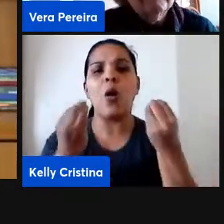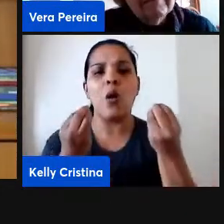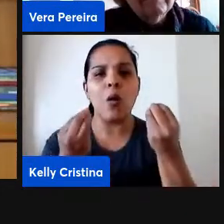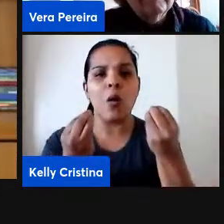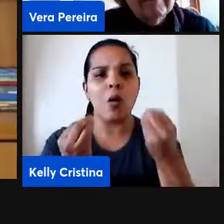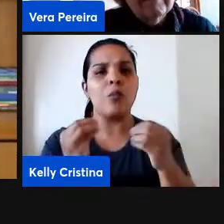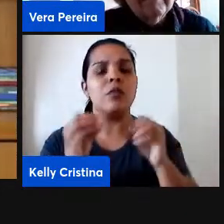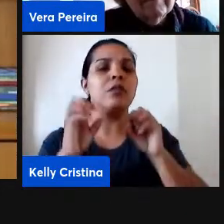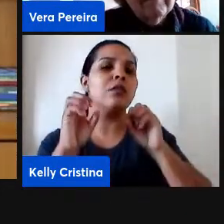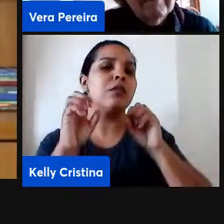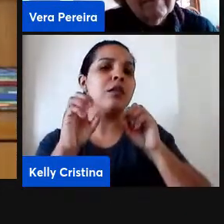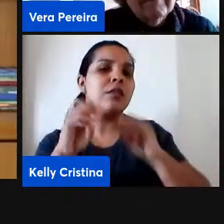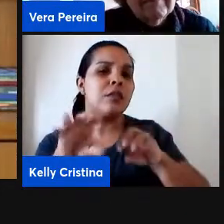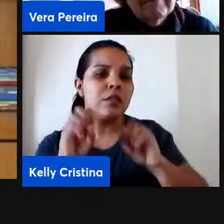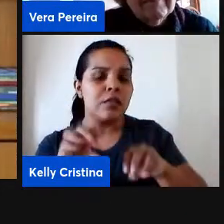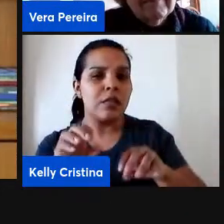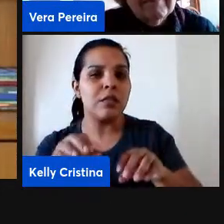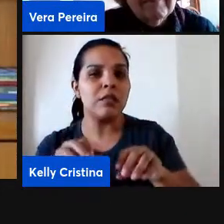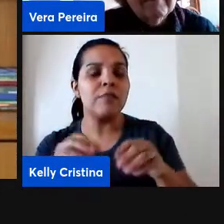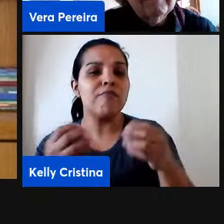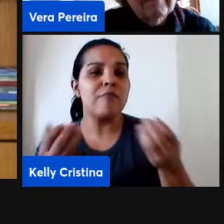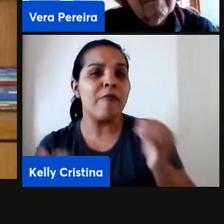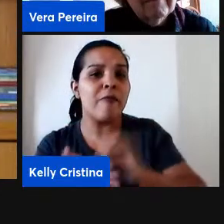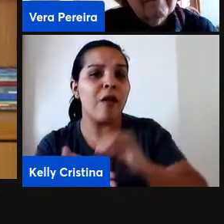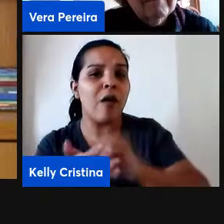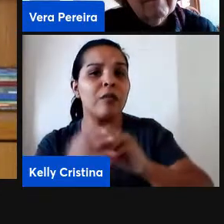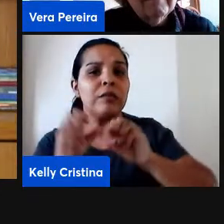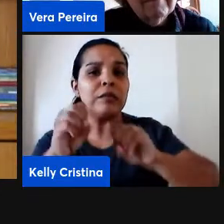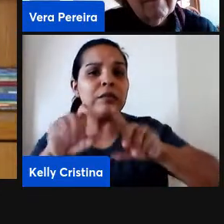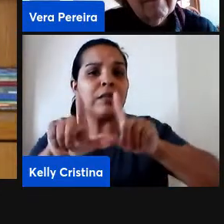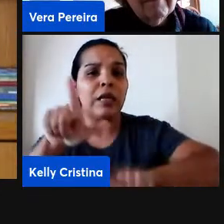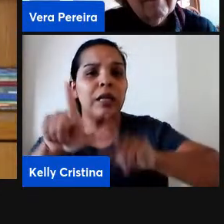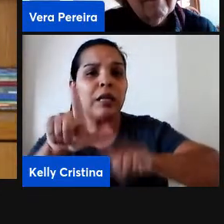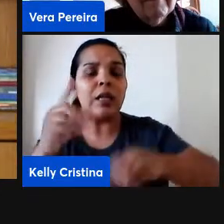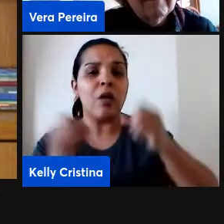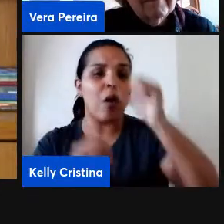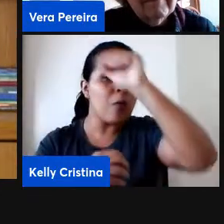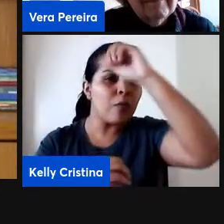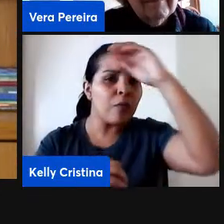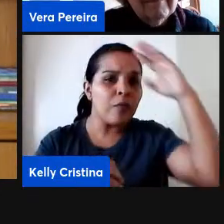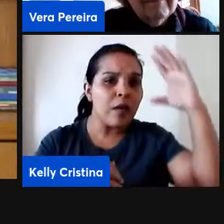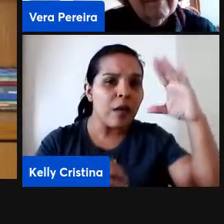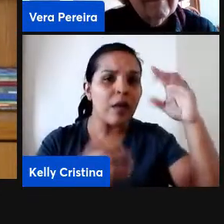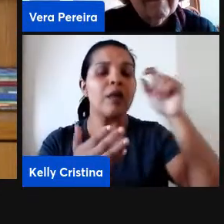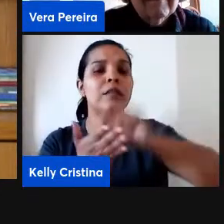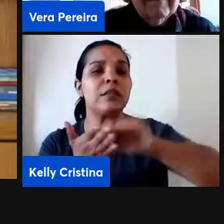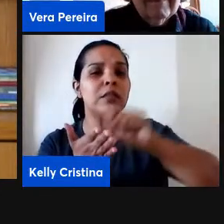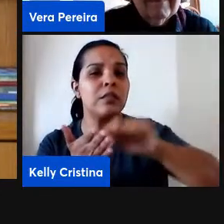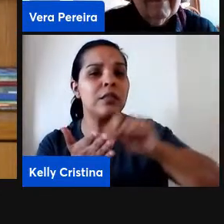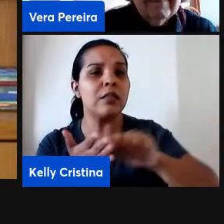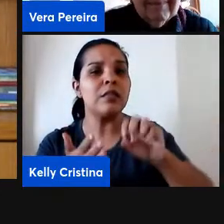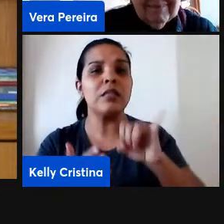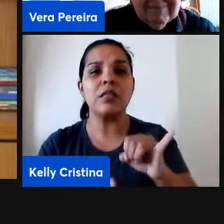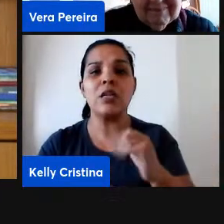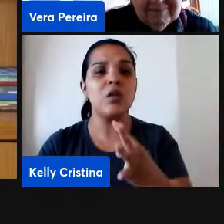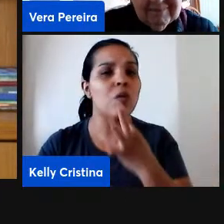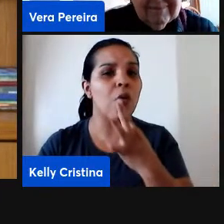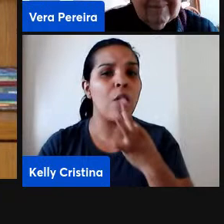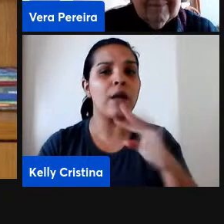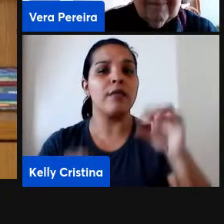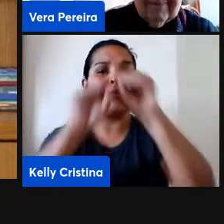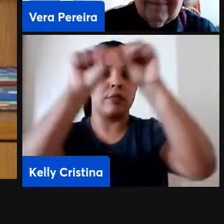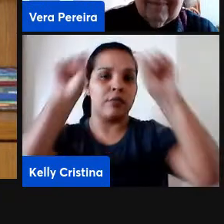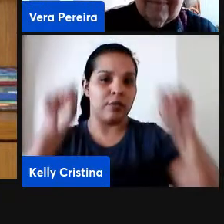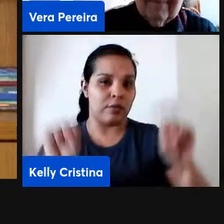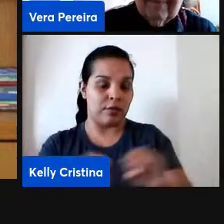sem ensinar letras? Como é que você alfabetiza sem conhecer o sistema